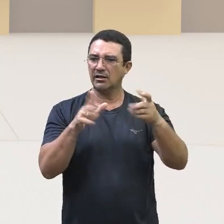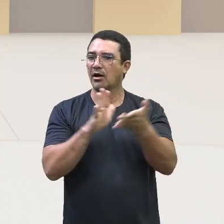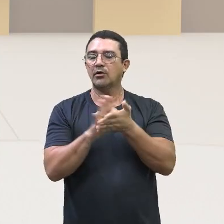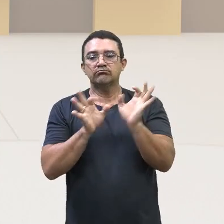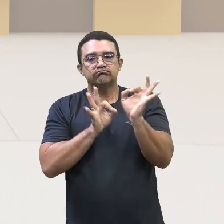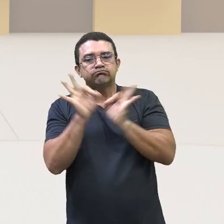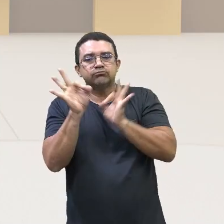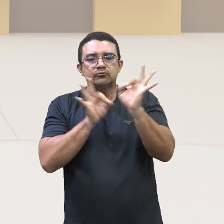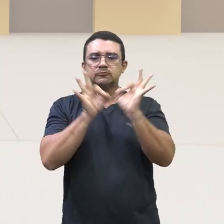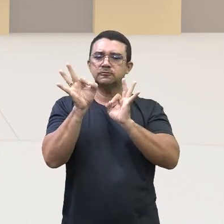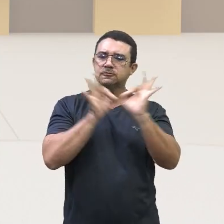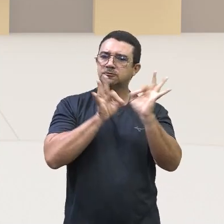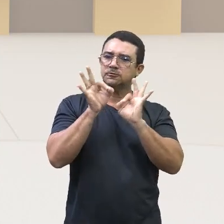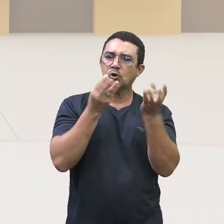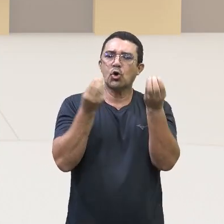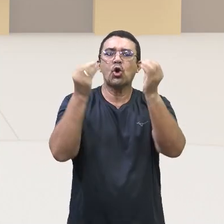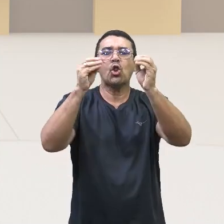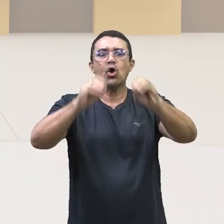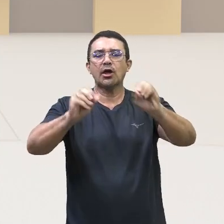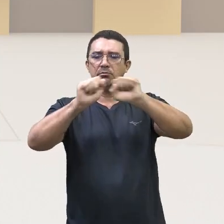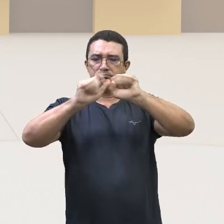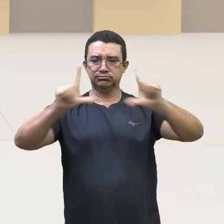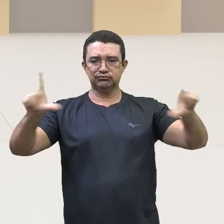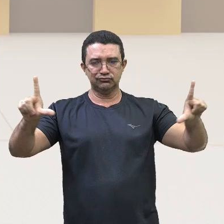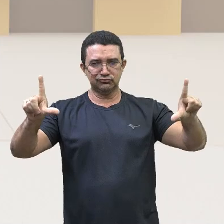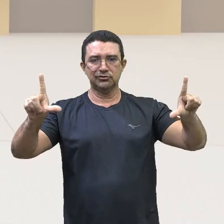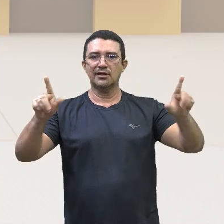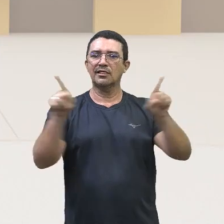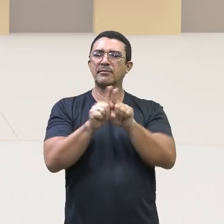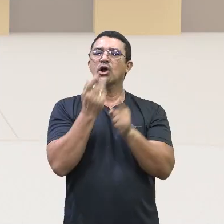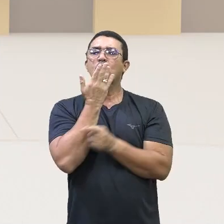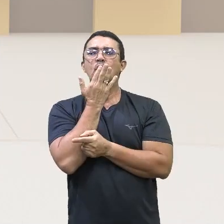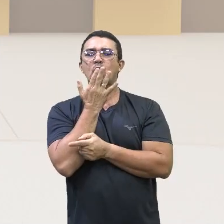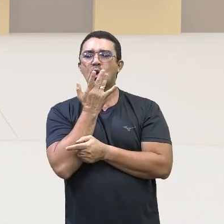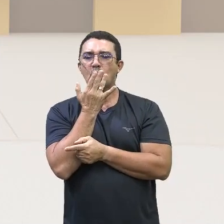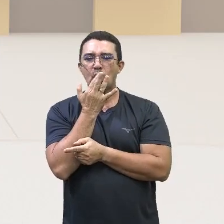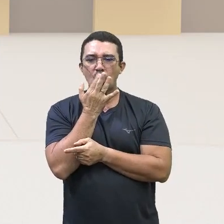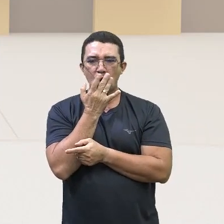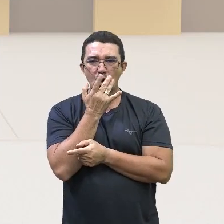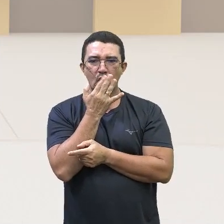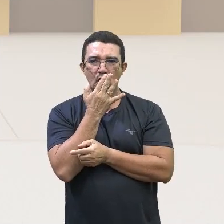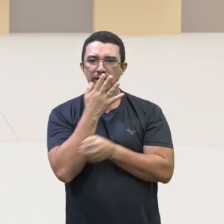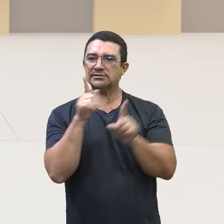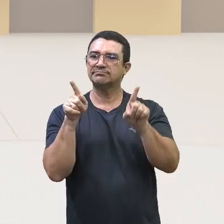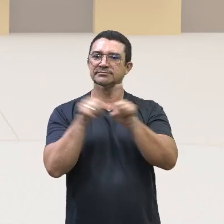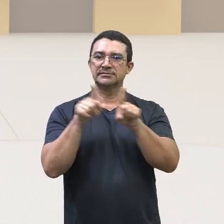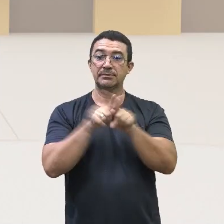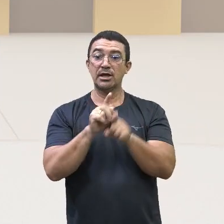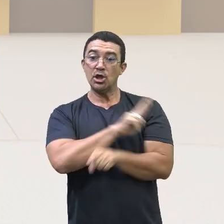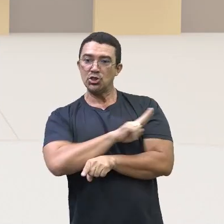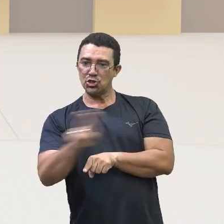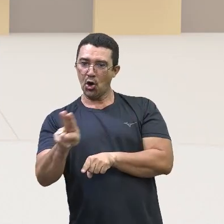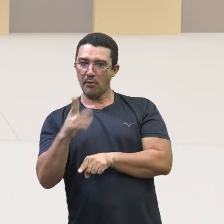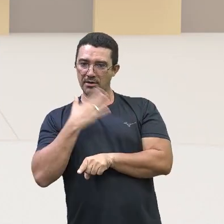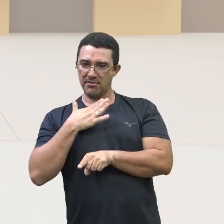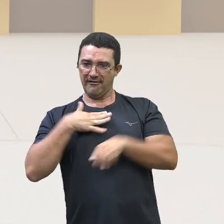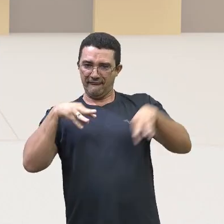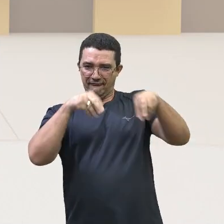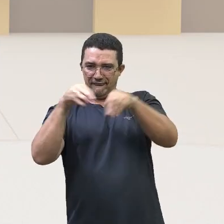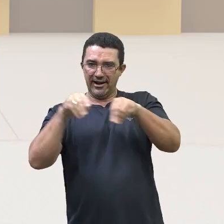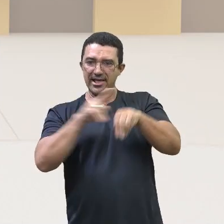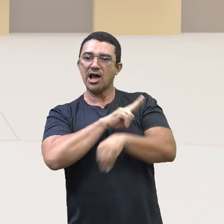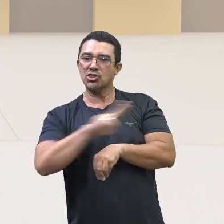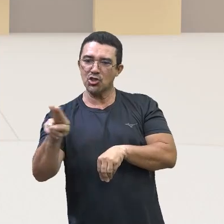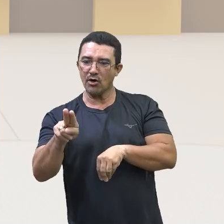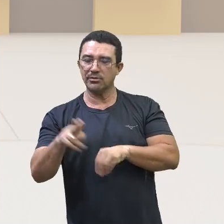incrementei, certo? Eu coloquei ali num cartaz, coloquei umas cores, aí eu coloquei também o nome da minha farinha, certo?